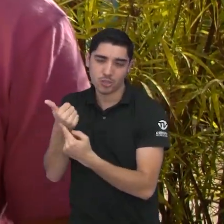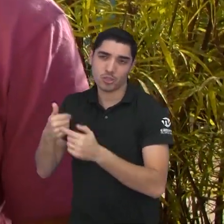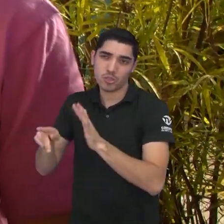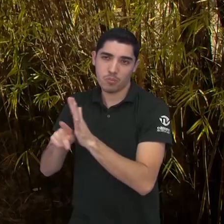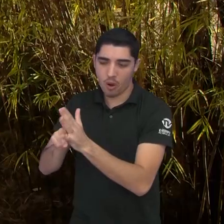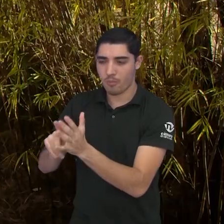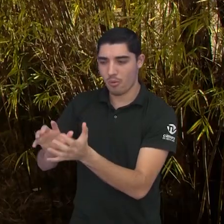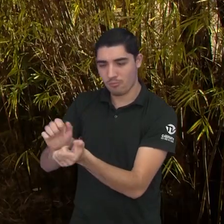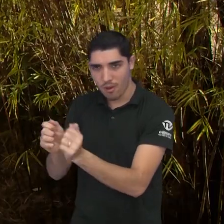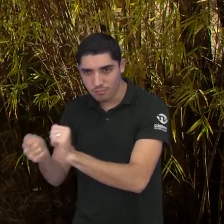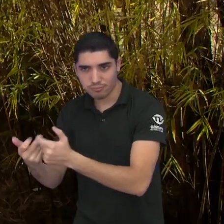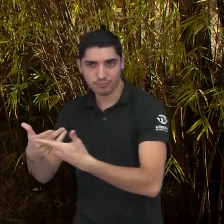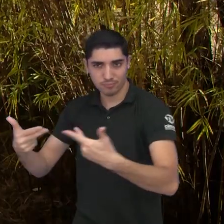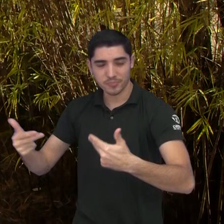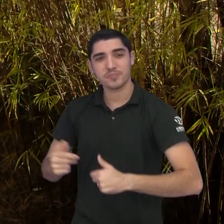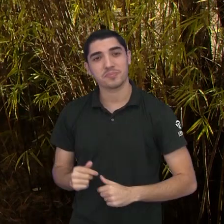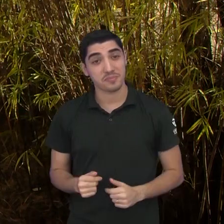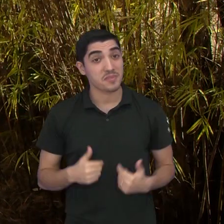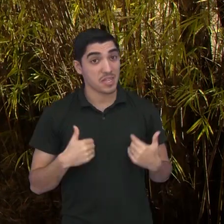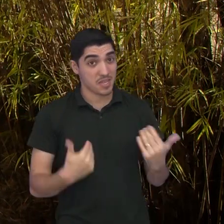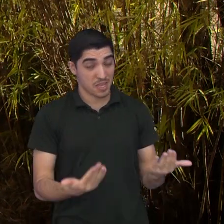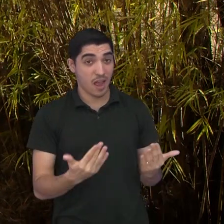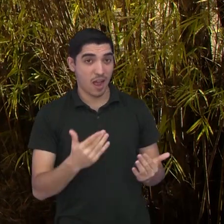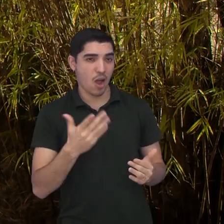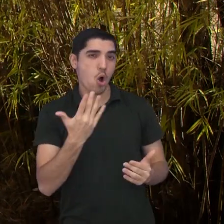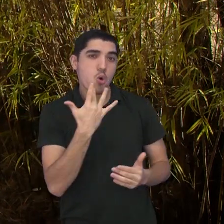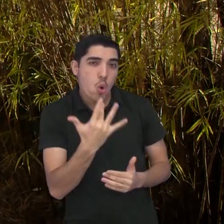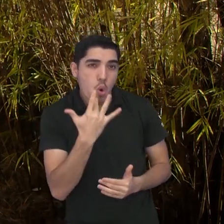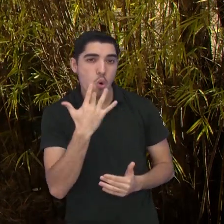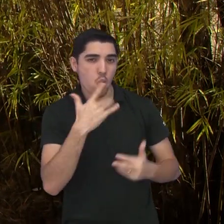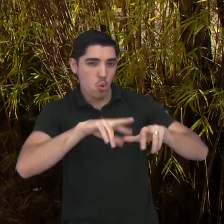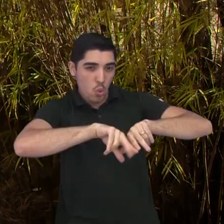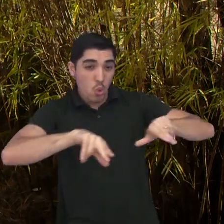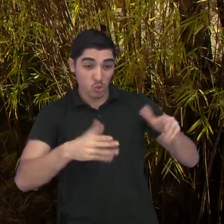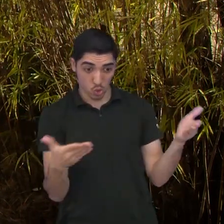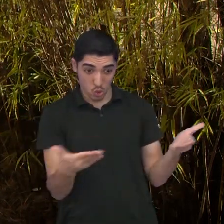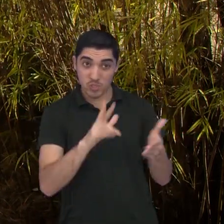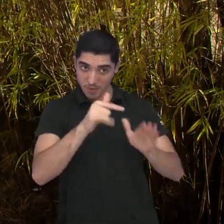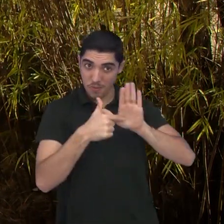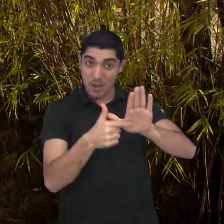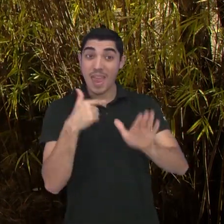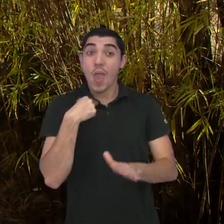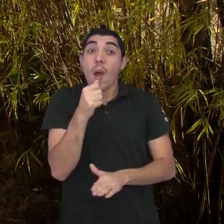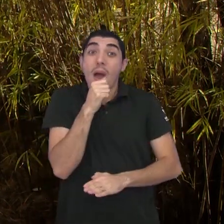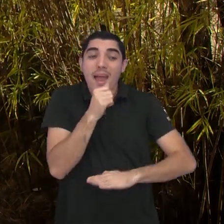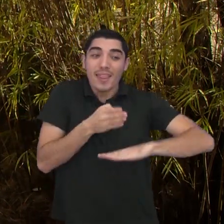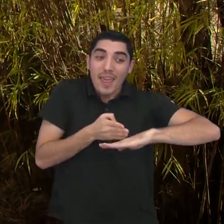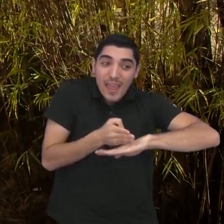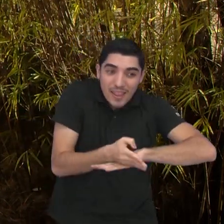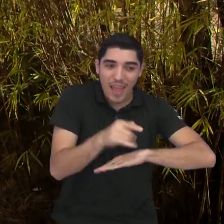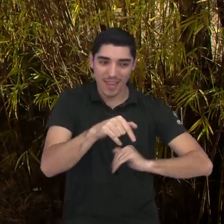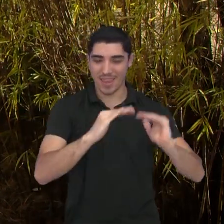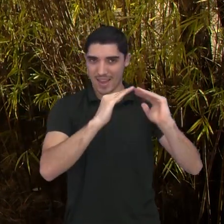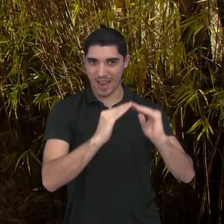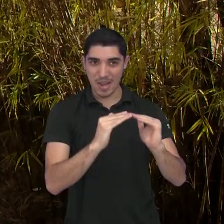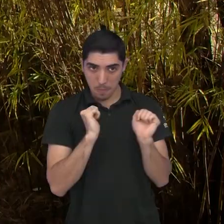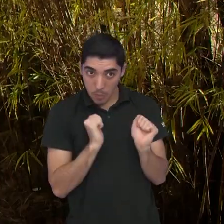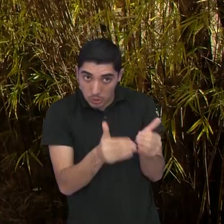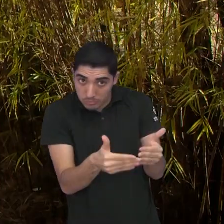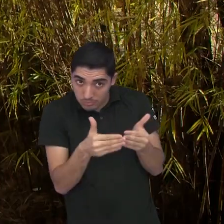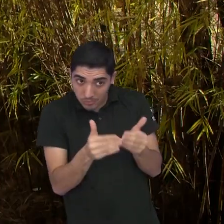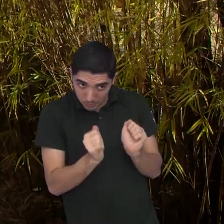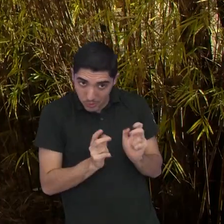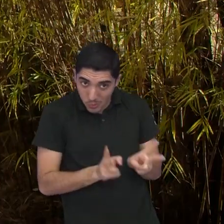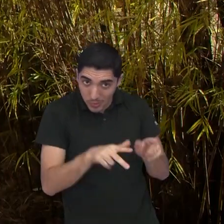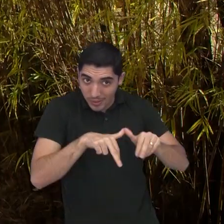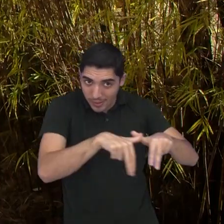artes plásticas. Ó, combinar cores, formas, tudo isso a gente vai ver durante o programa, porque eu tô só entrando na casa do Evaldo. Aliás, dá licença,